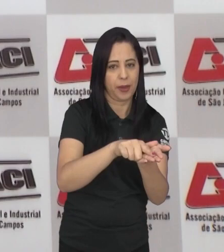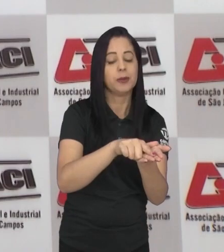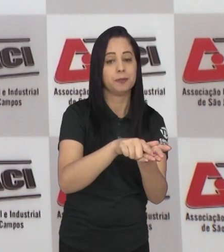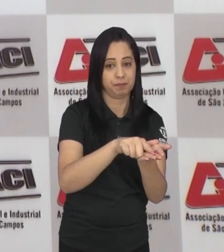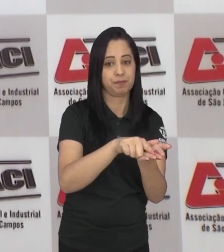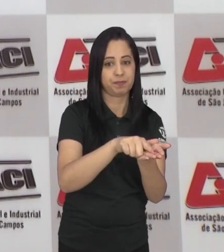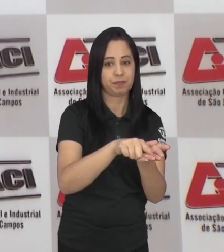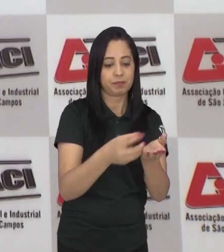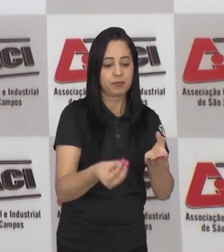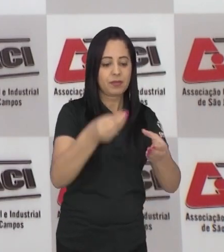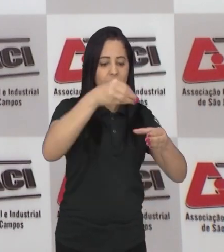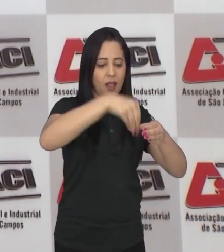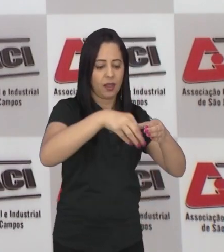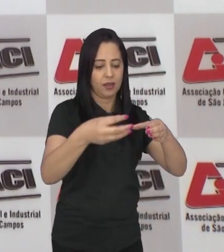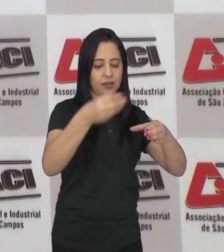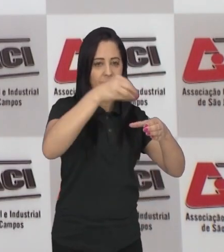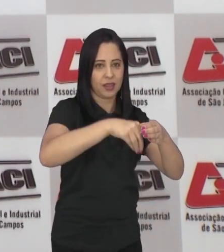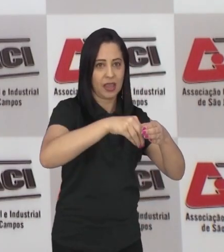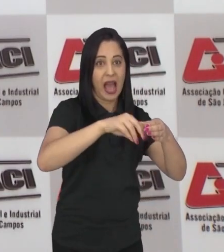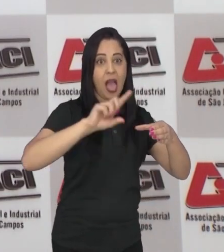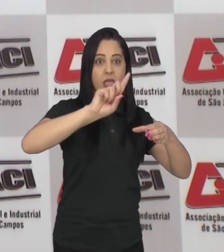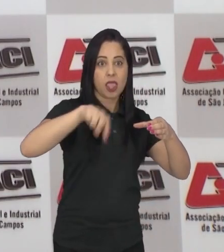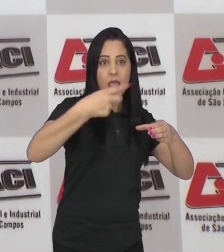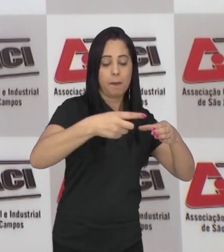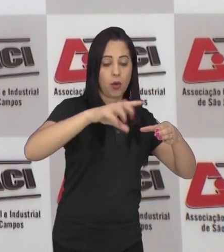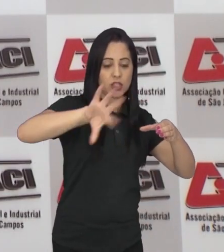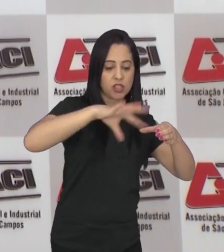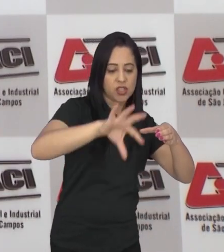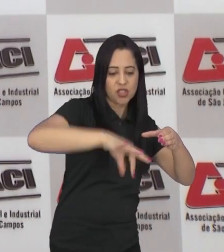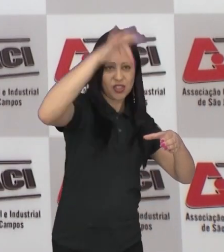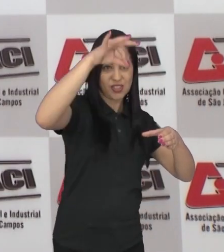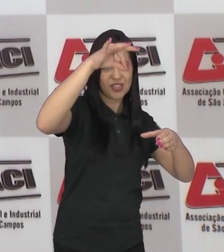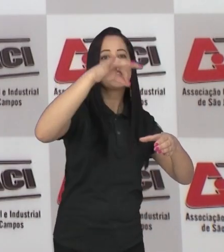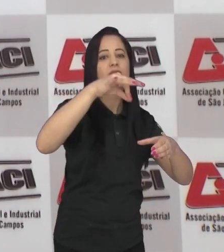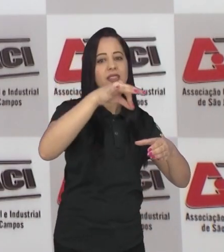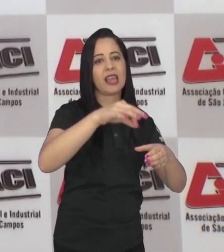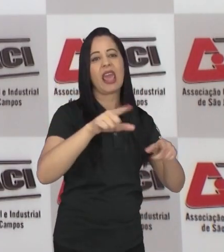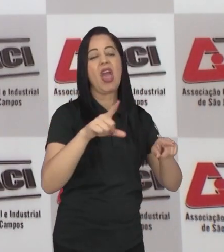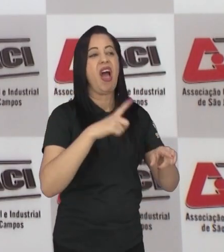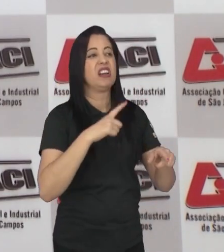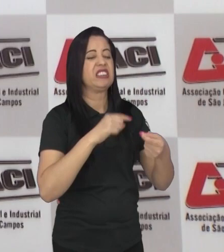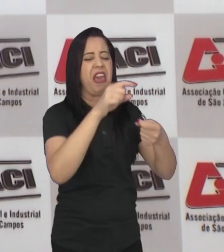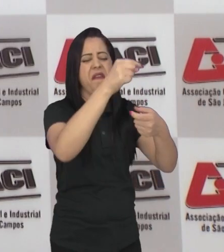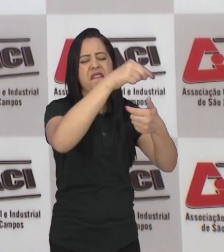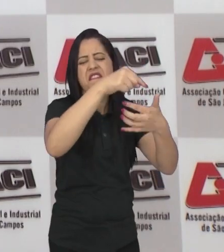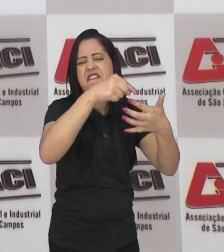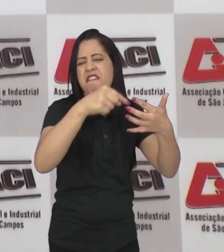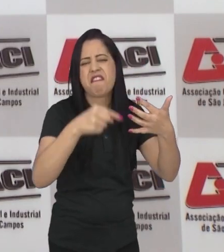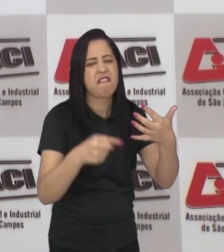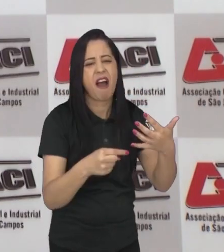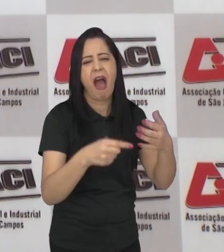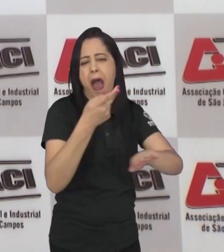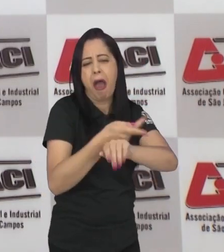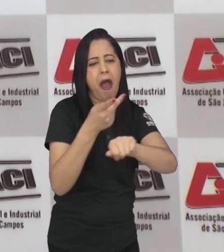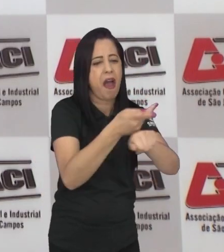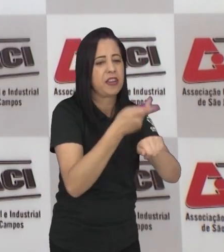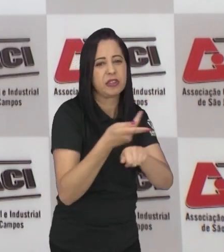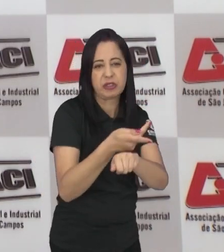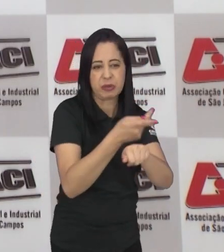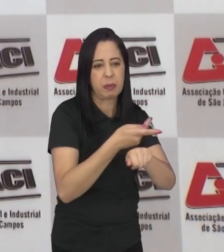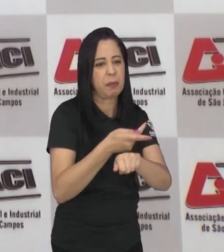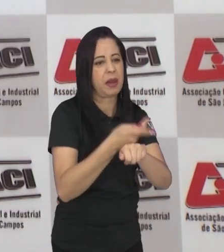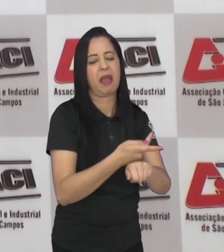ganha um vale-brinde. E esse sorteio será feito aqui na CEI no dia 22, e são muitos brindes. Nós temos ticket de compras de R$1.000,